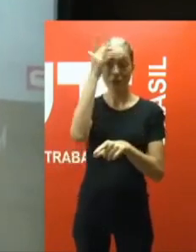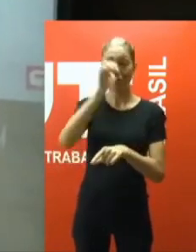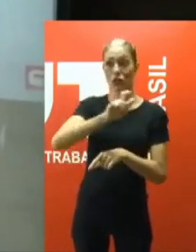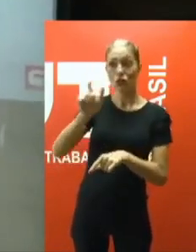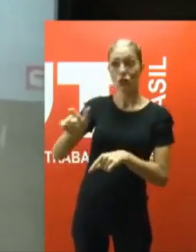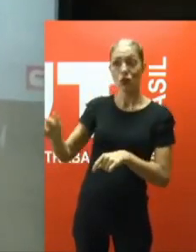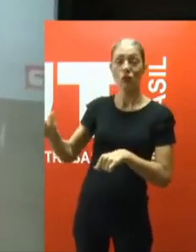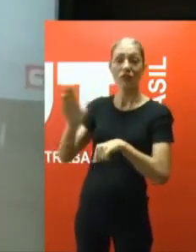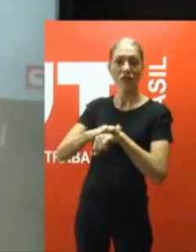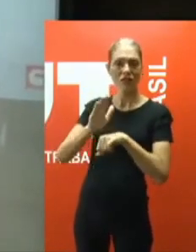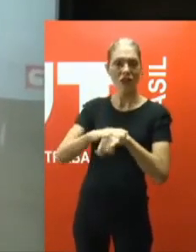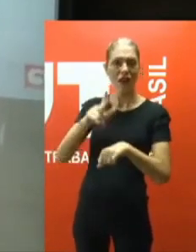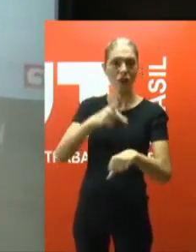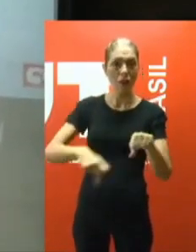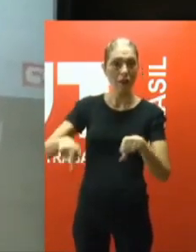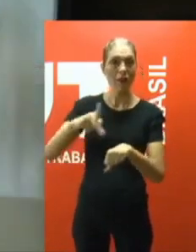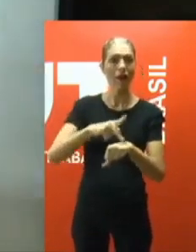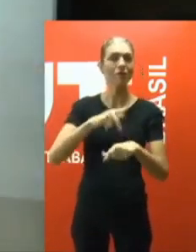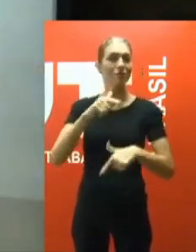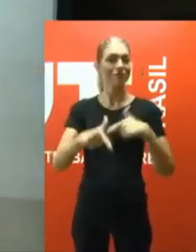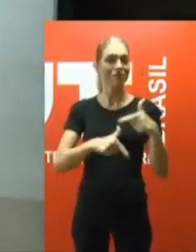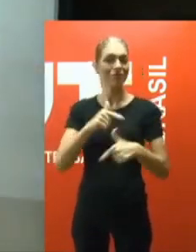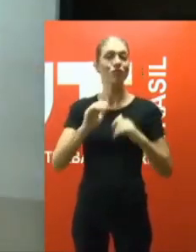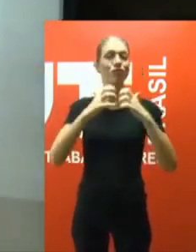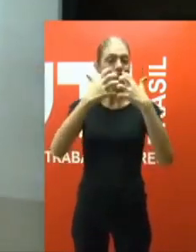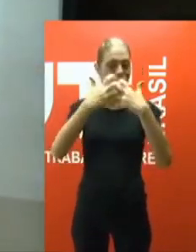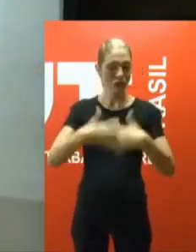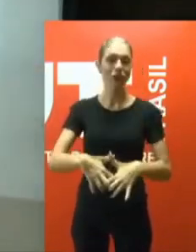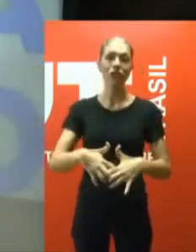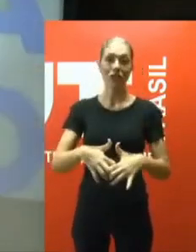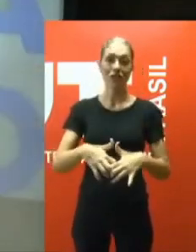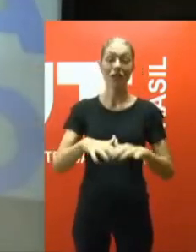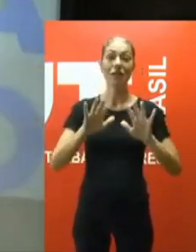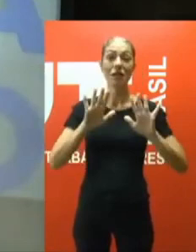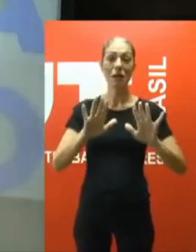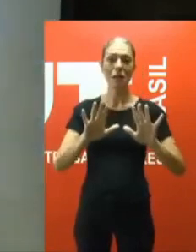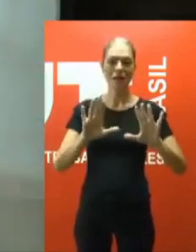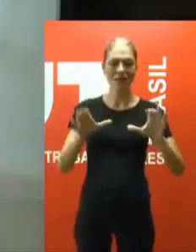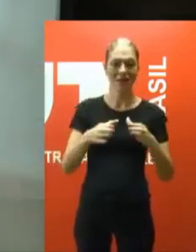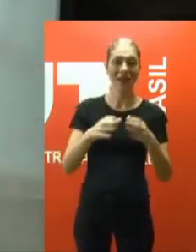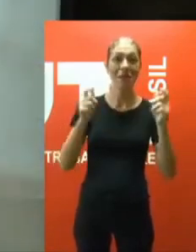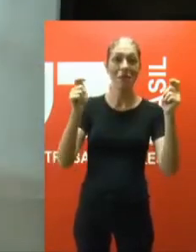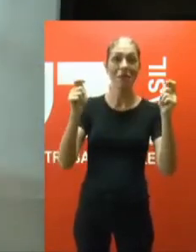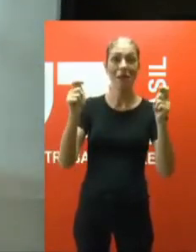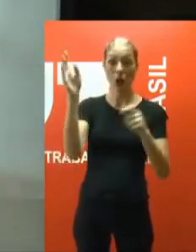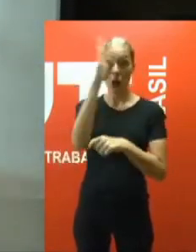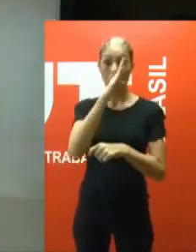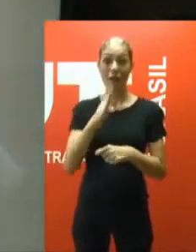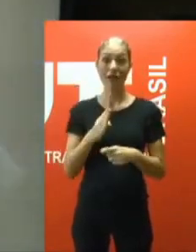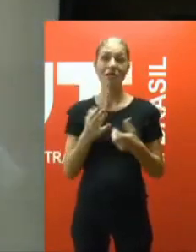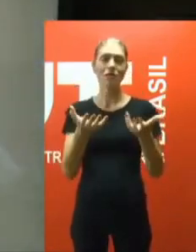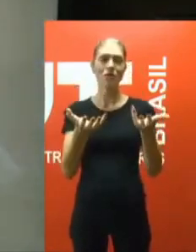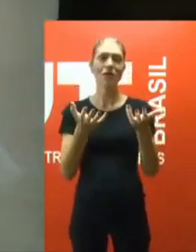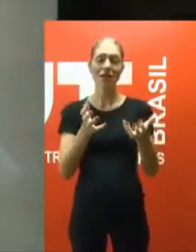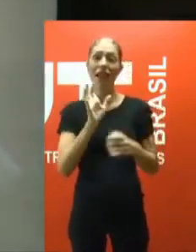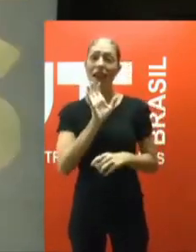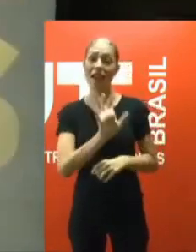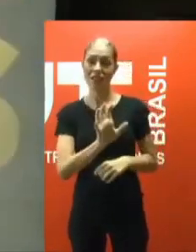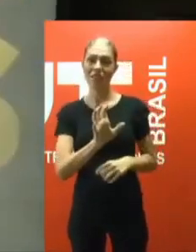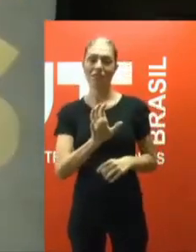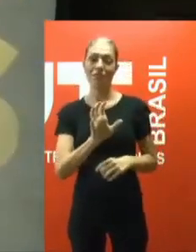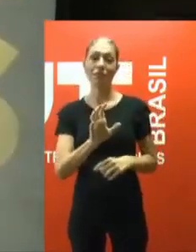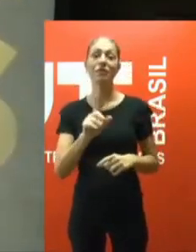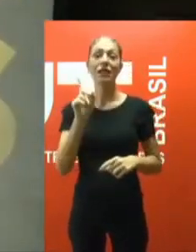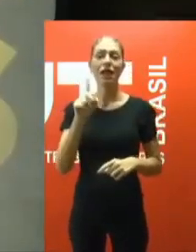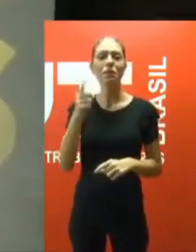país funcionar. Já a campanha O Brasil que o Brasil quer é pensada para pautar o